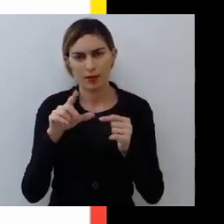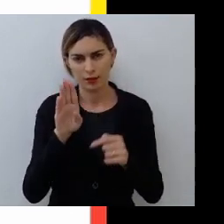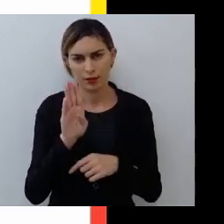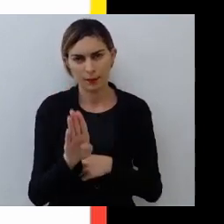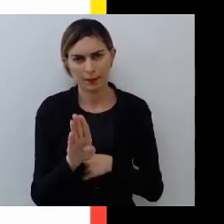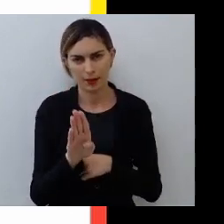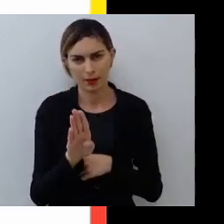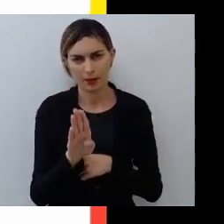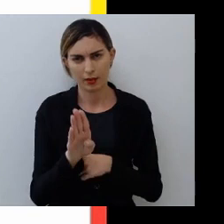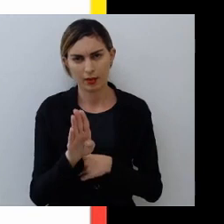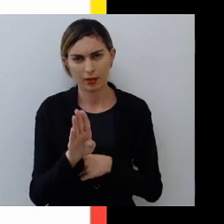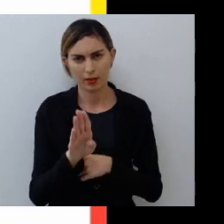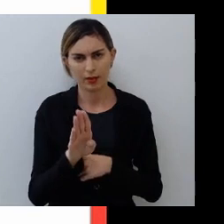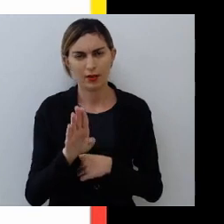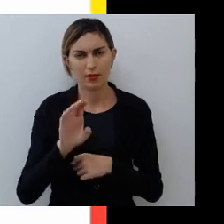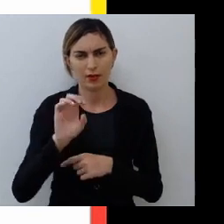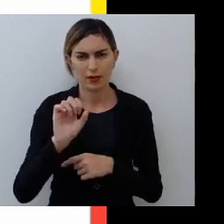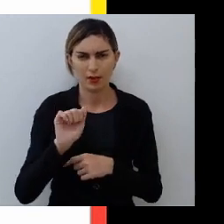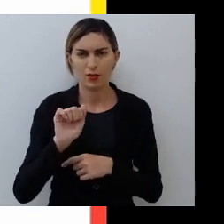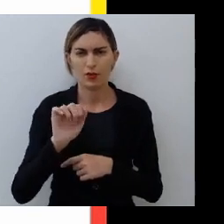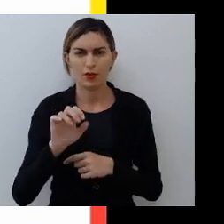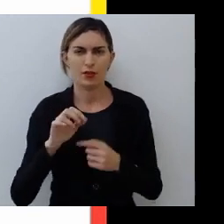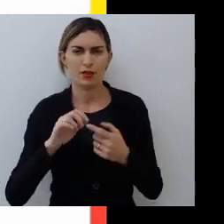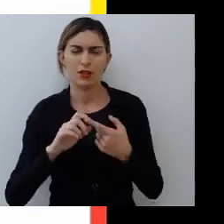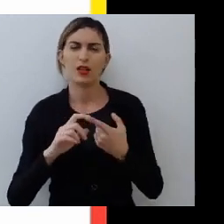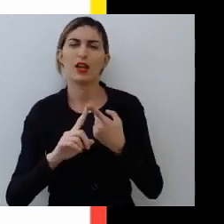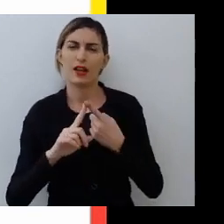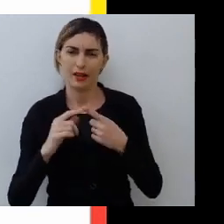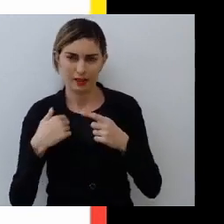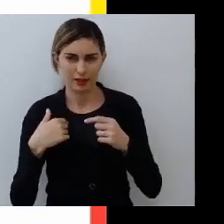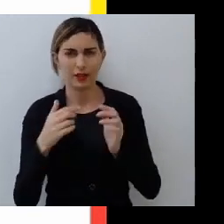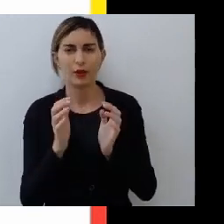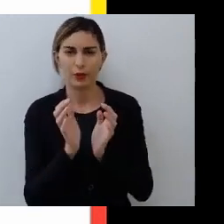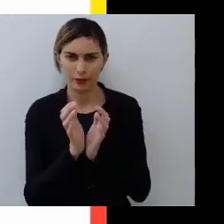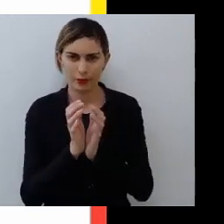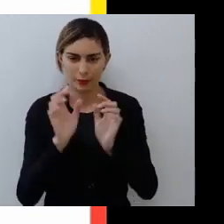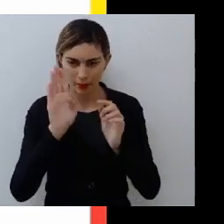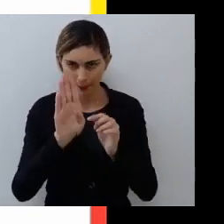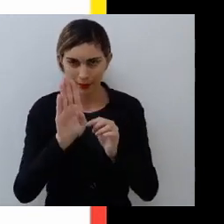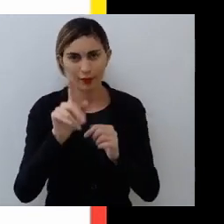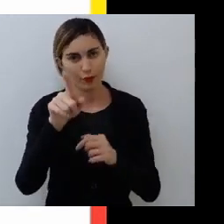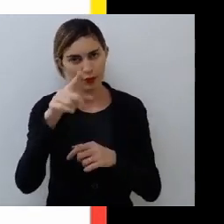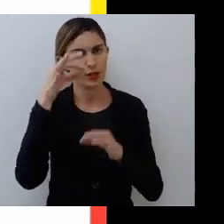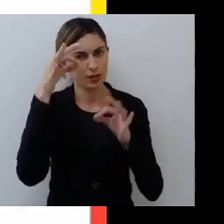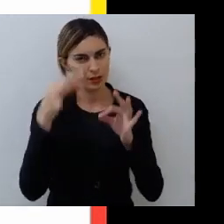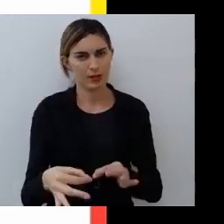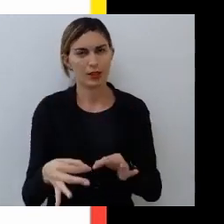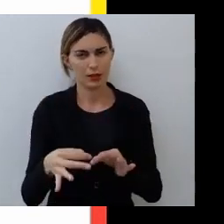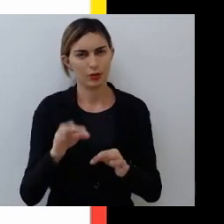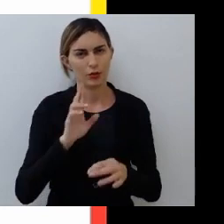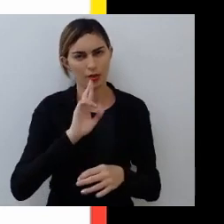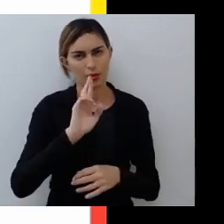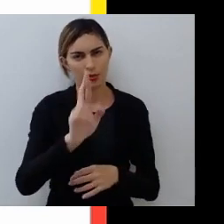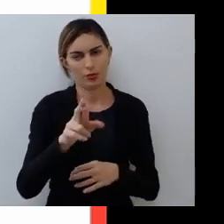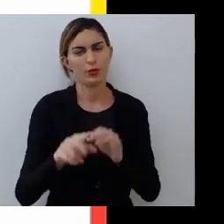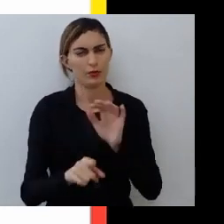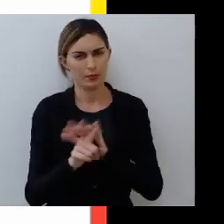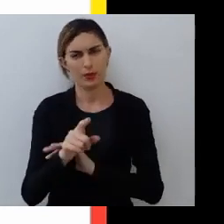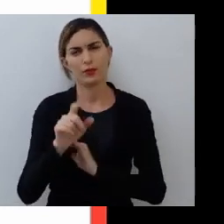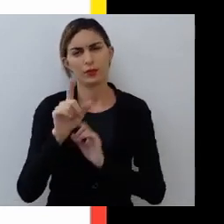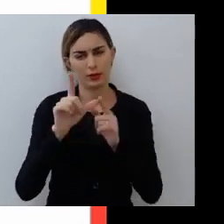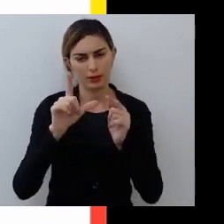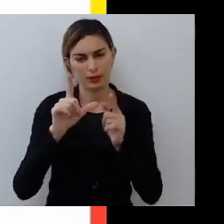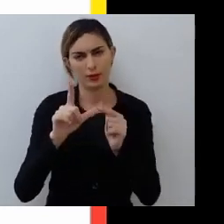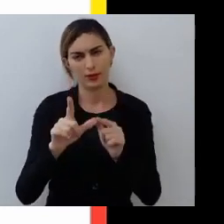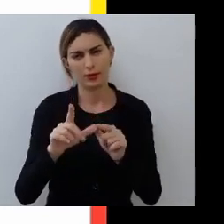B, o Australopithecus do gênero Afarense, nossa amiga Luz, você acertou. Resposta para essa pergunta é